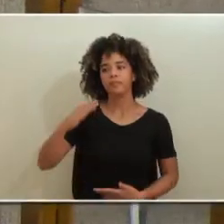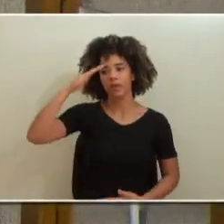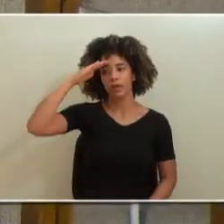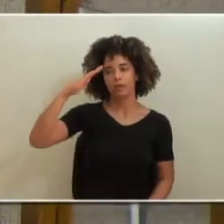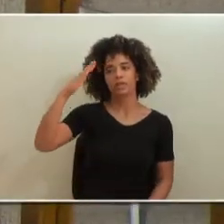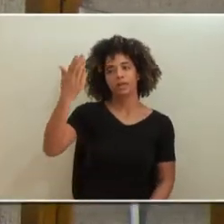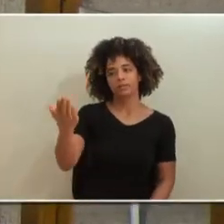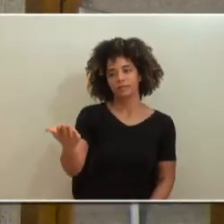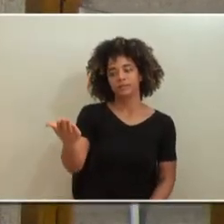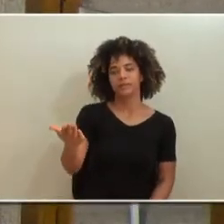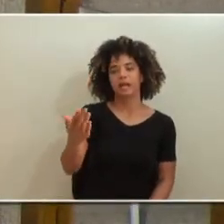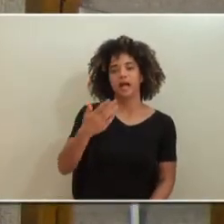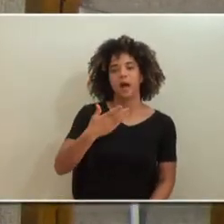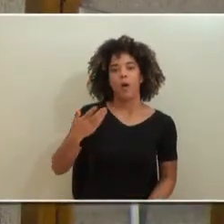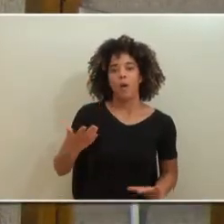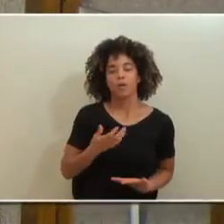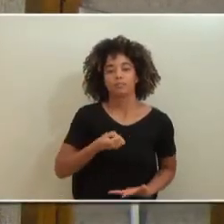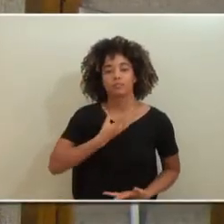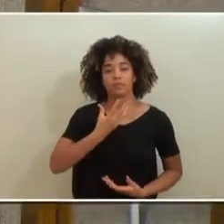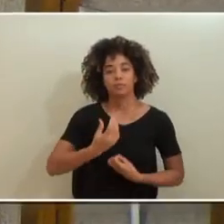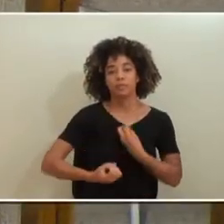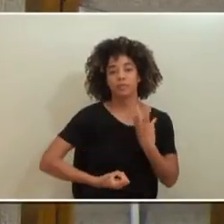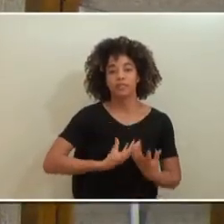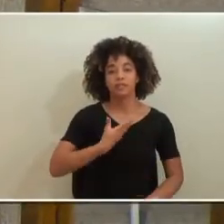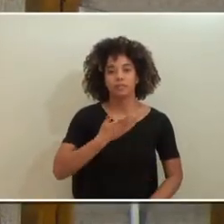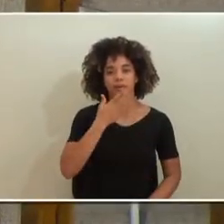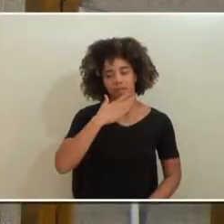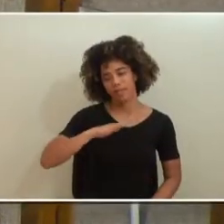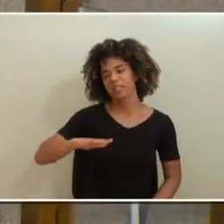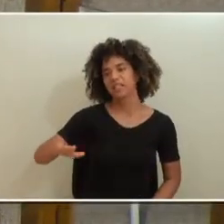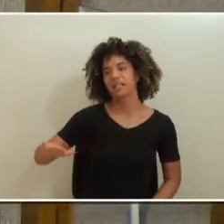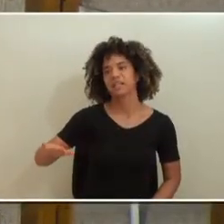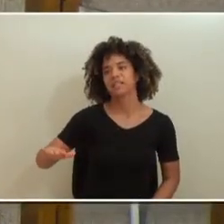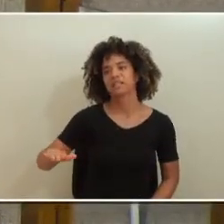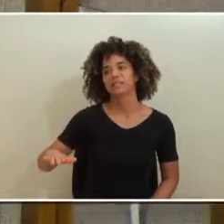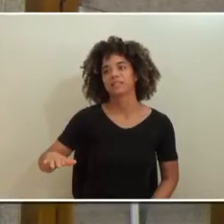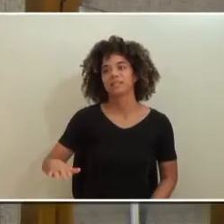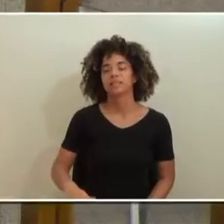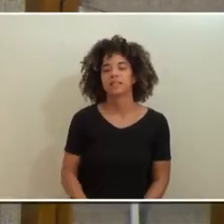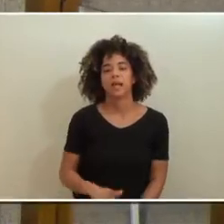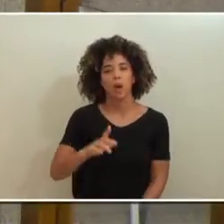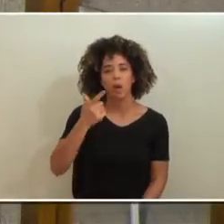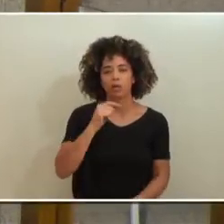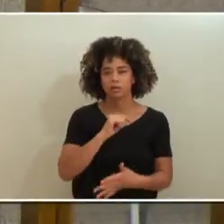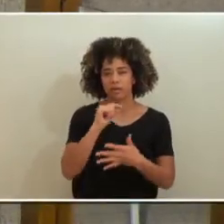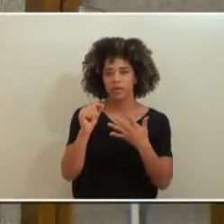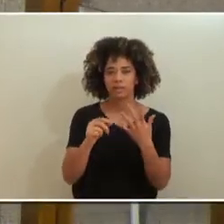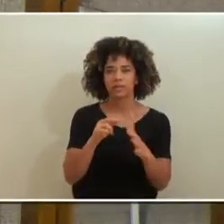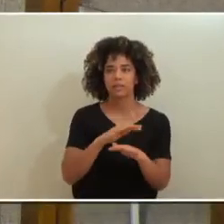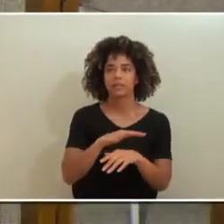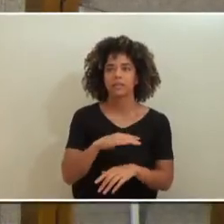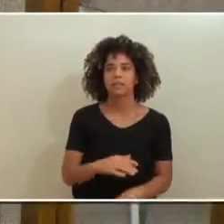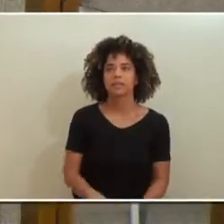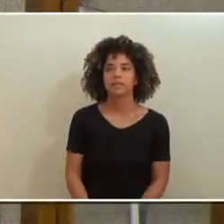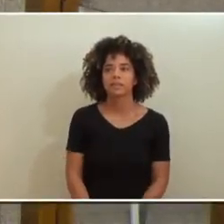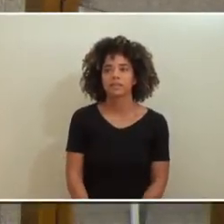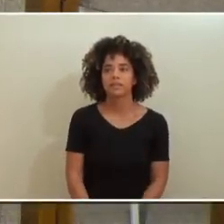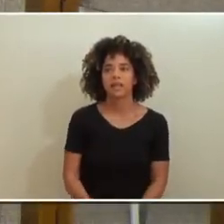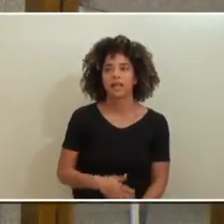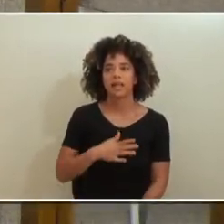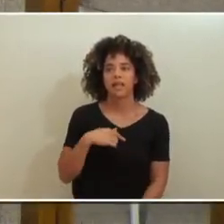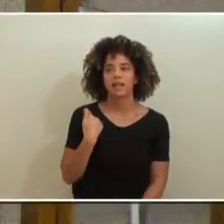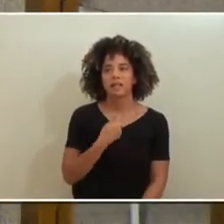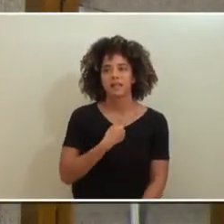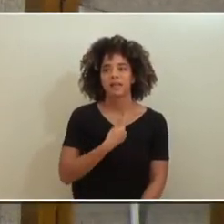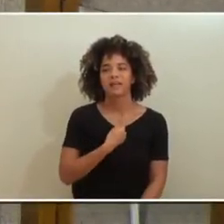muitos que já passaram na mão do meu querido amigo. A gente realmente fica bem emocionado mesmo. Né? Eu